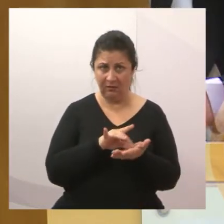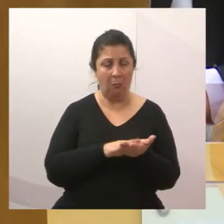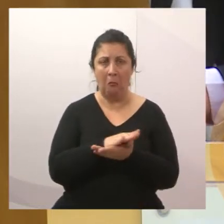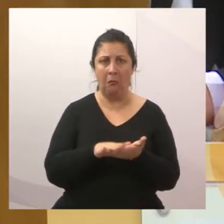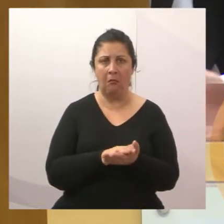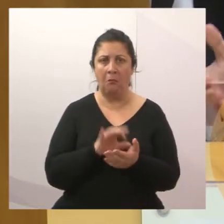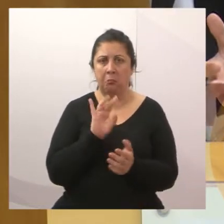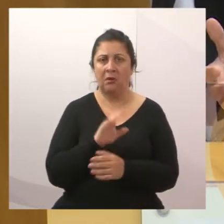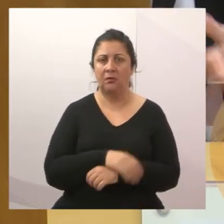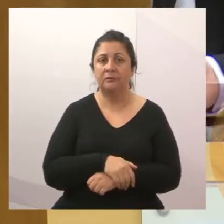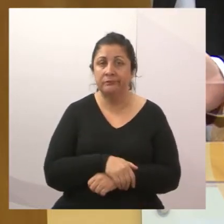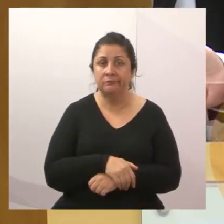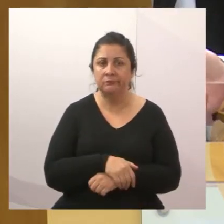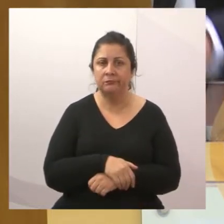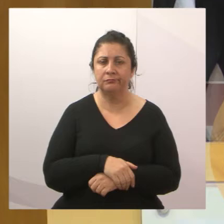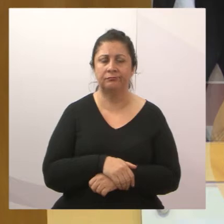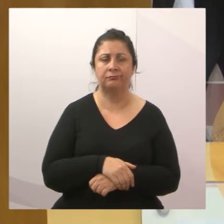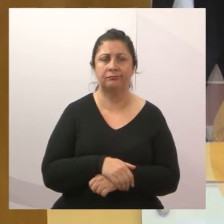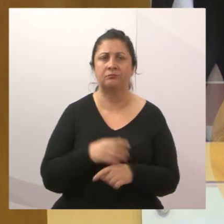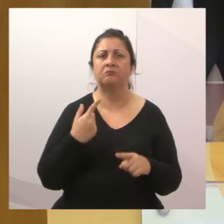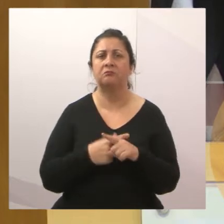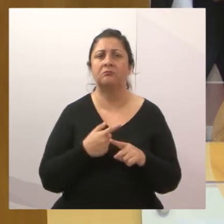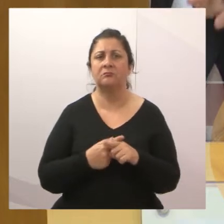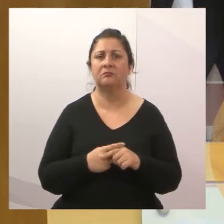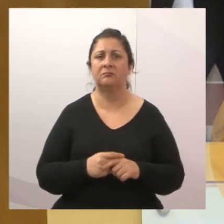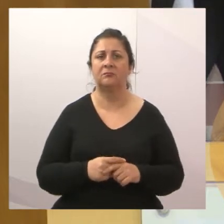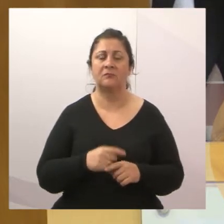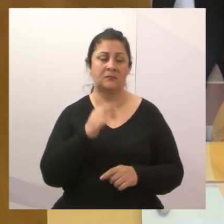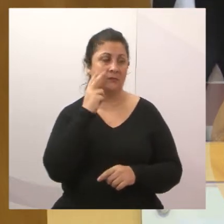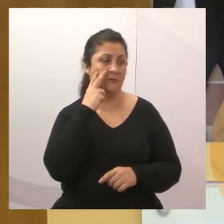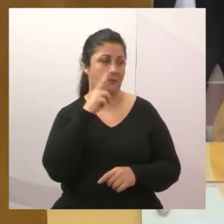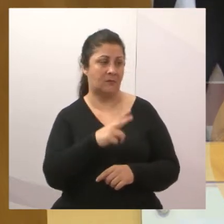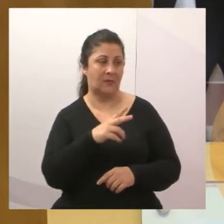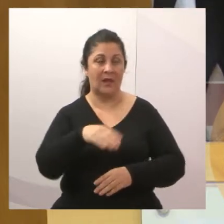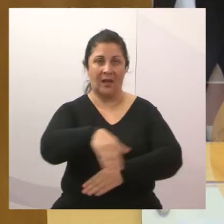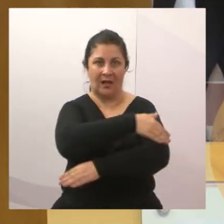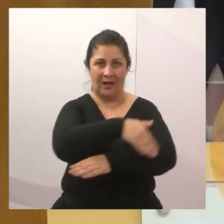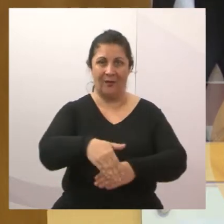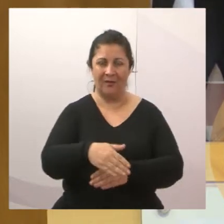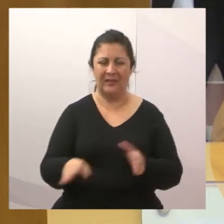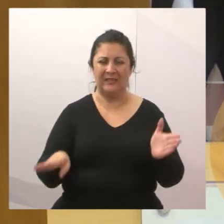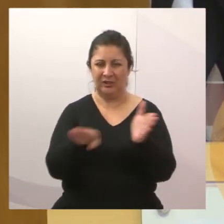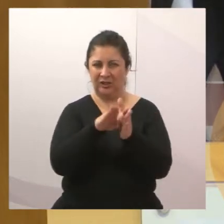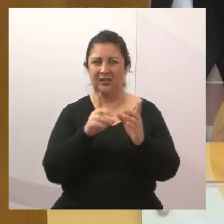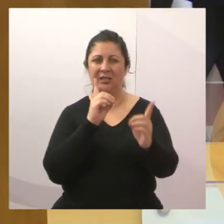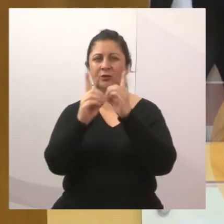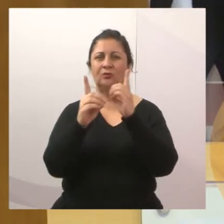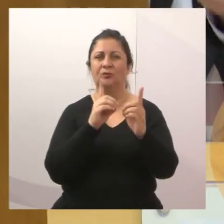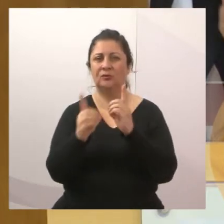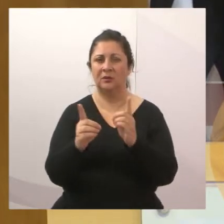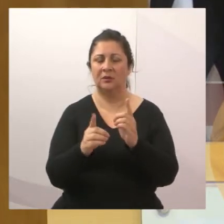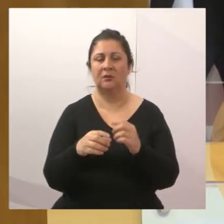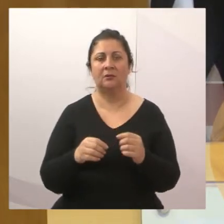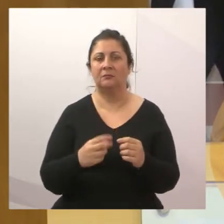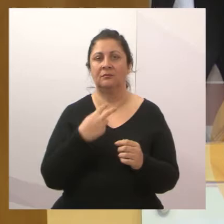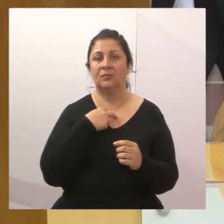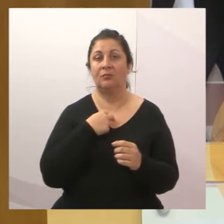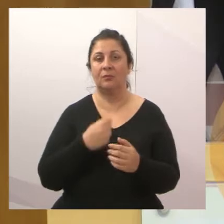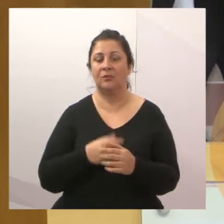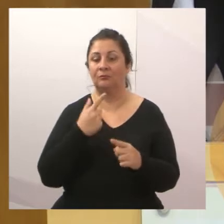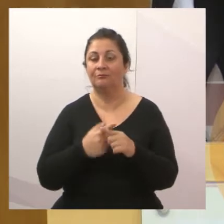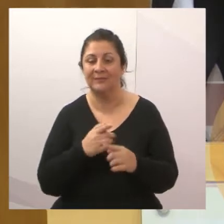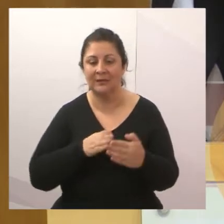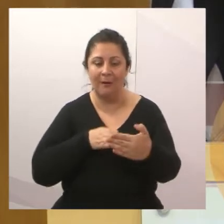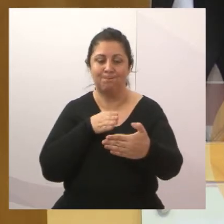não se realiza. Por quê? Quando você pega da Avelina e quer chegar até a Dutra, você vai precisar virar antes, porque não fez